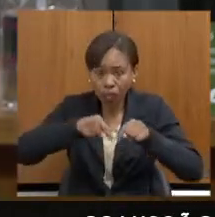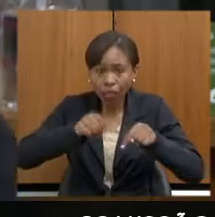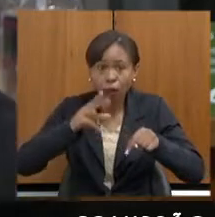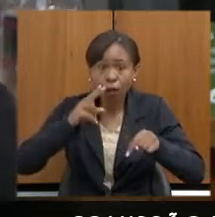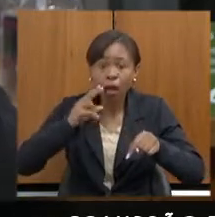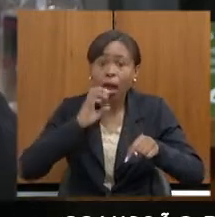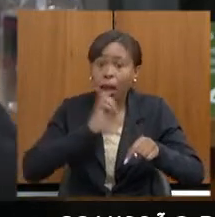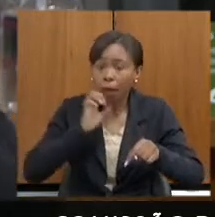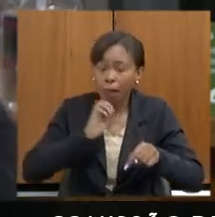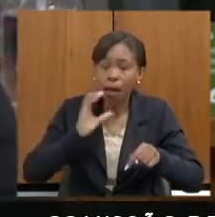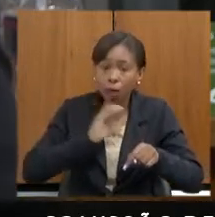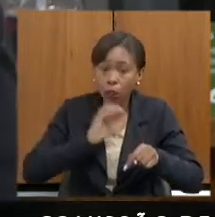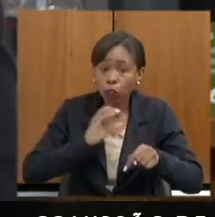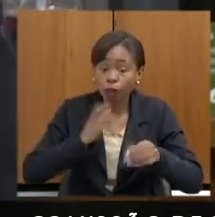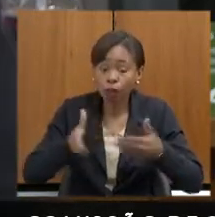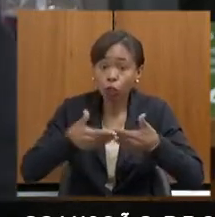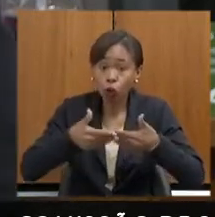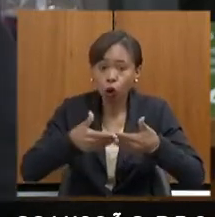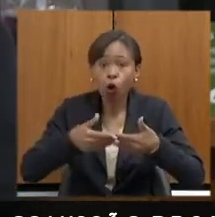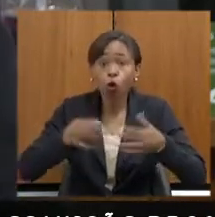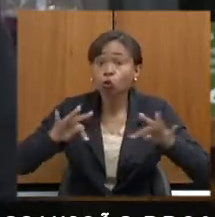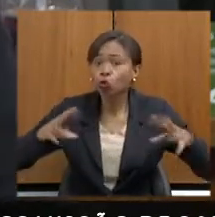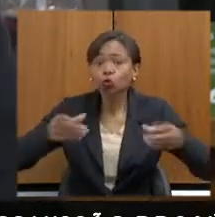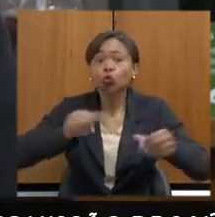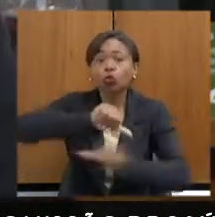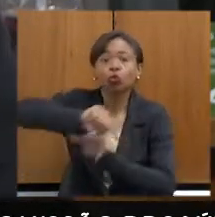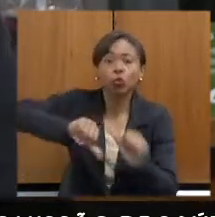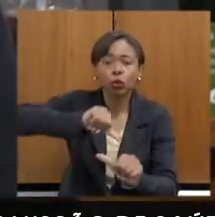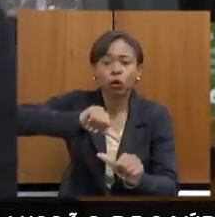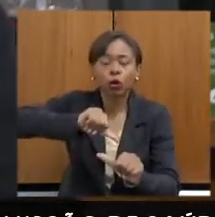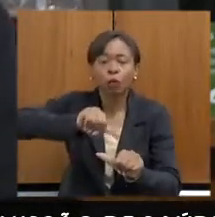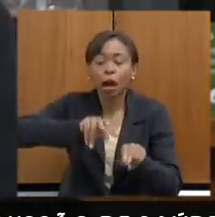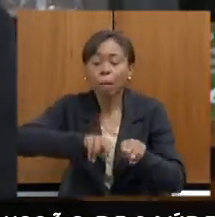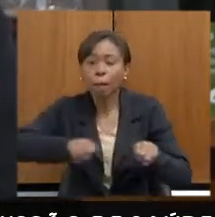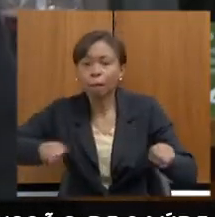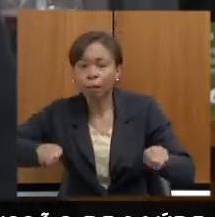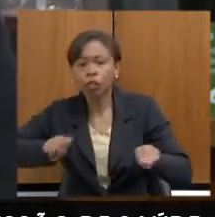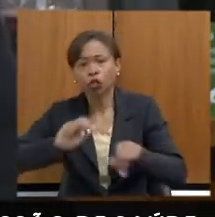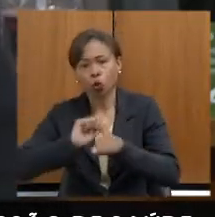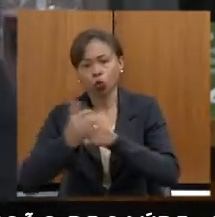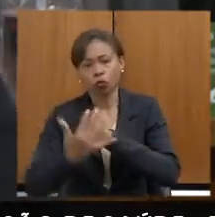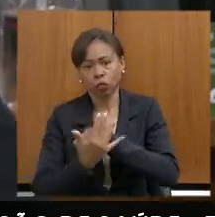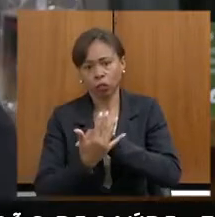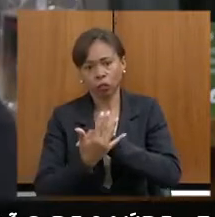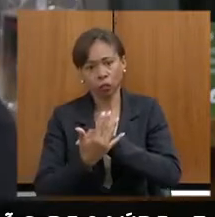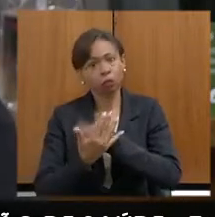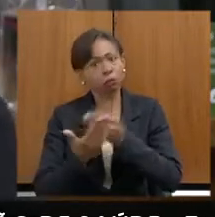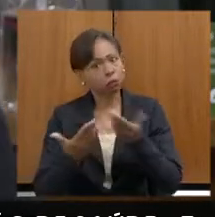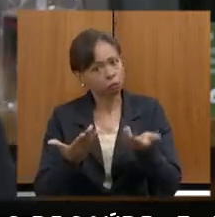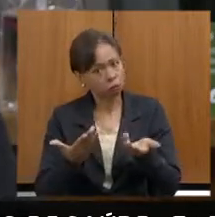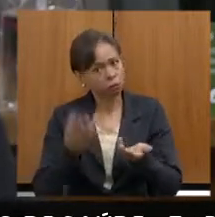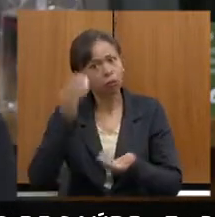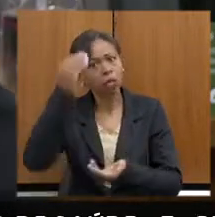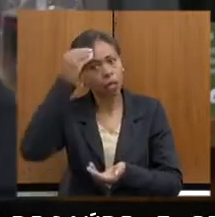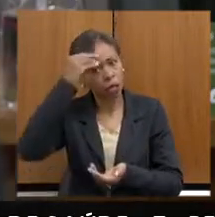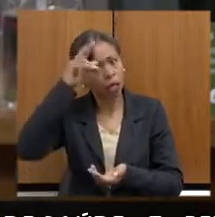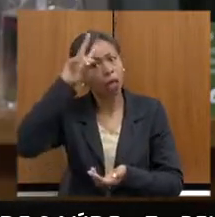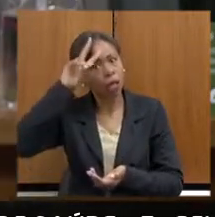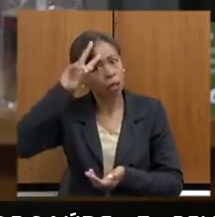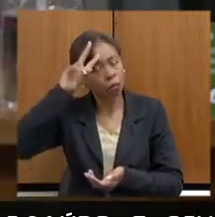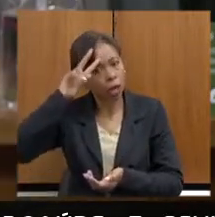convite Então hoje é nós não podemos esquecer o que aconteceu o Júlia